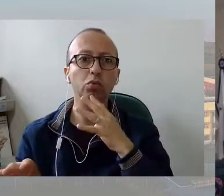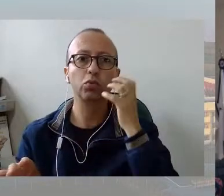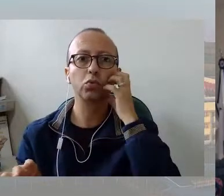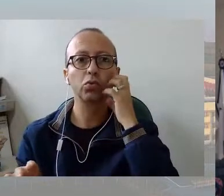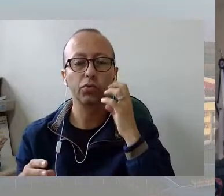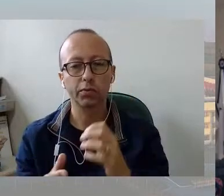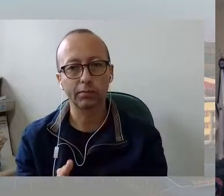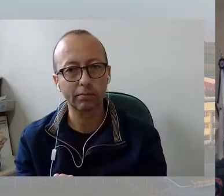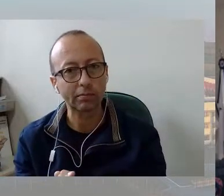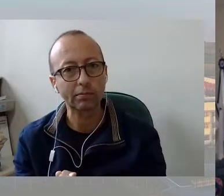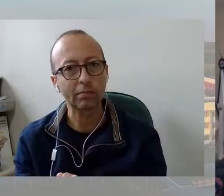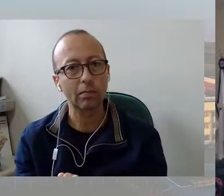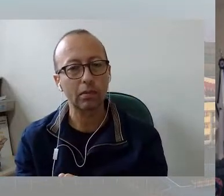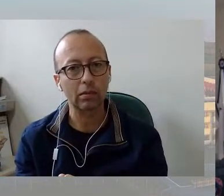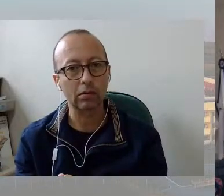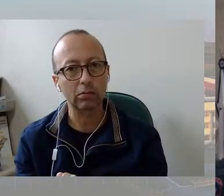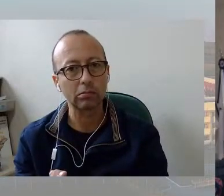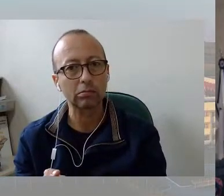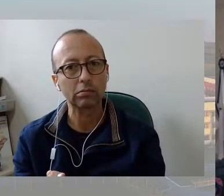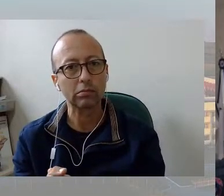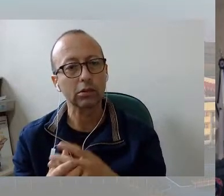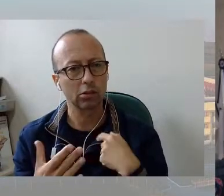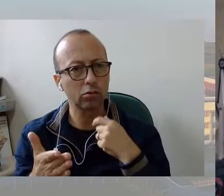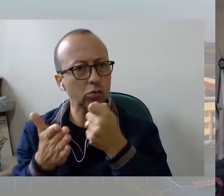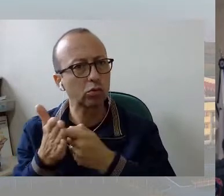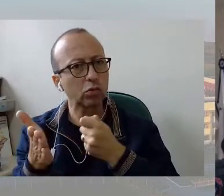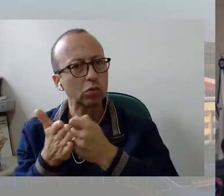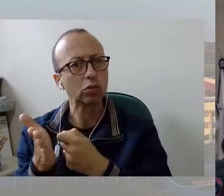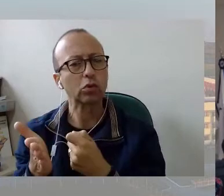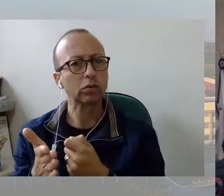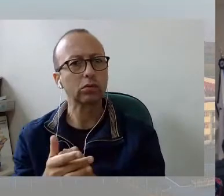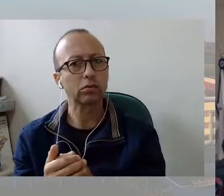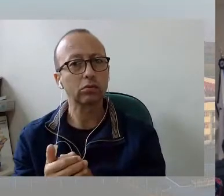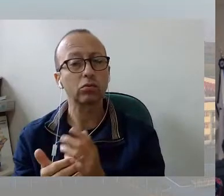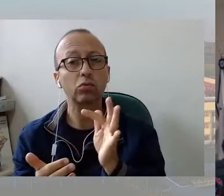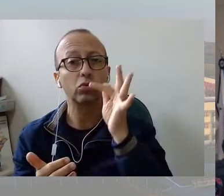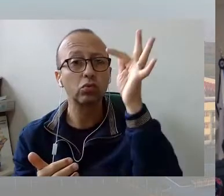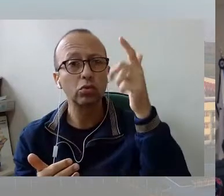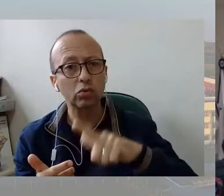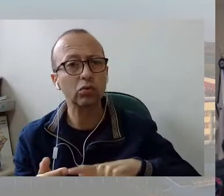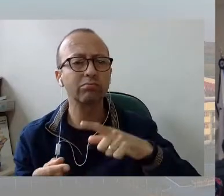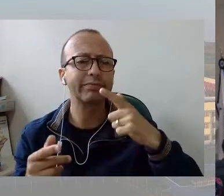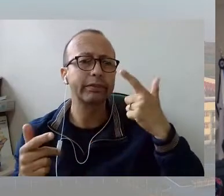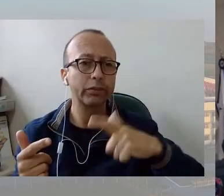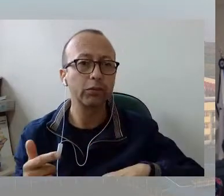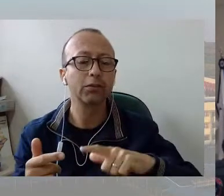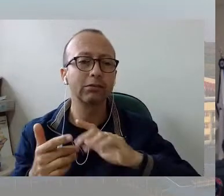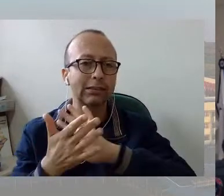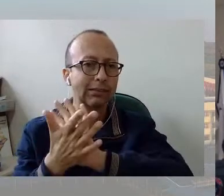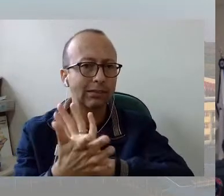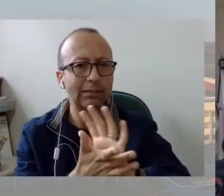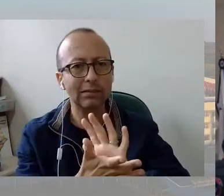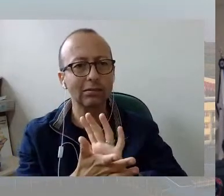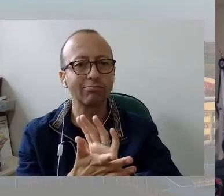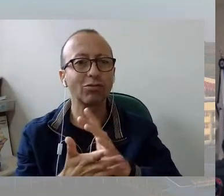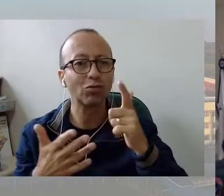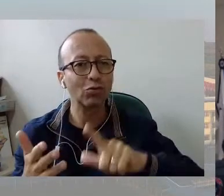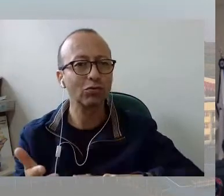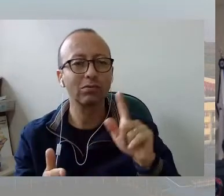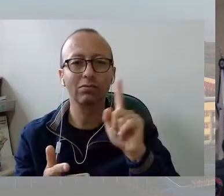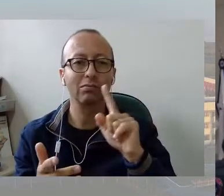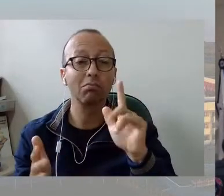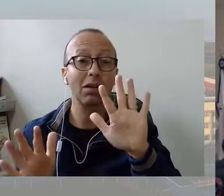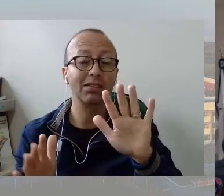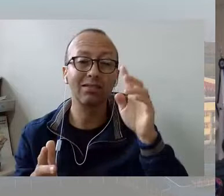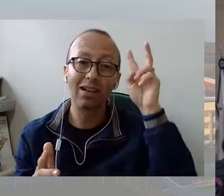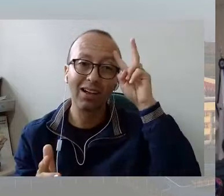Enquanto eu estiver aqui, lutarei para que um dia nós não precisamos mais estar aqui falando isso, Marta, mas comemorando as